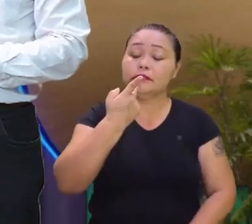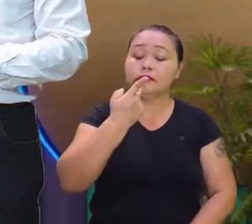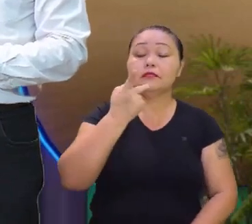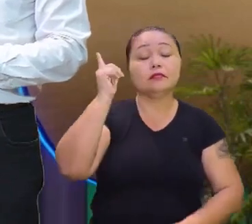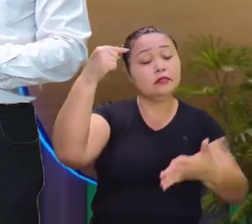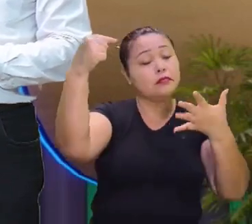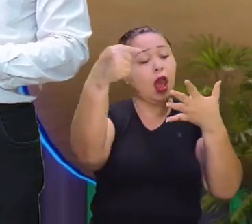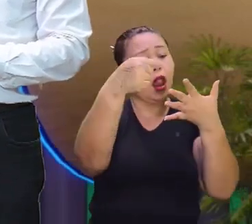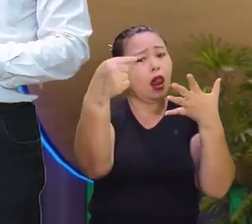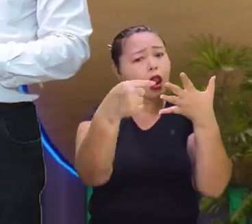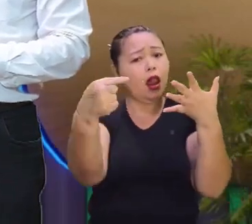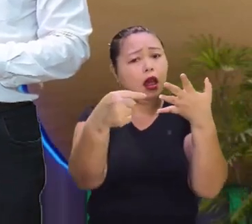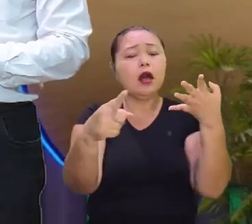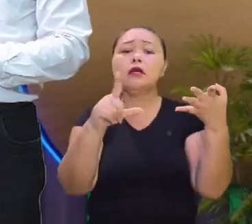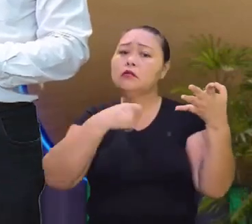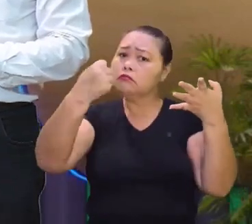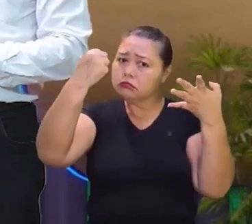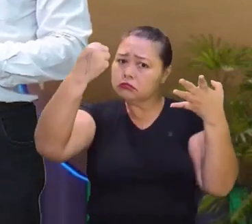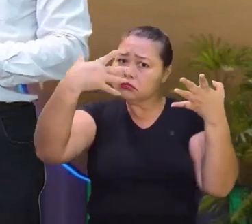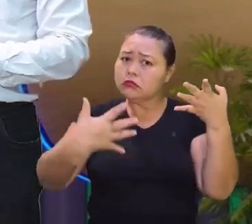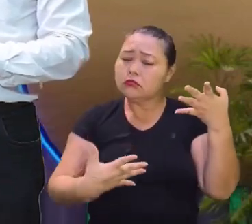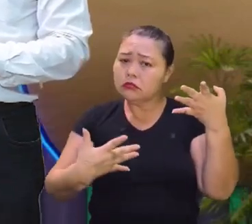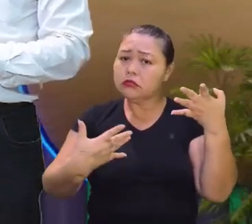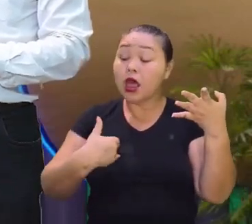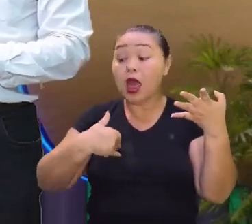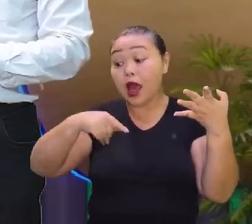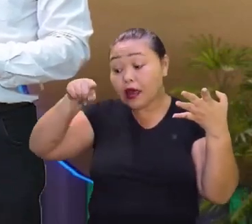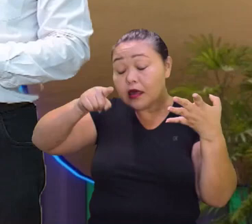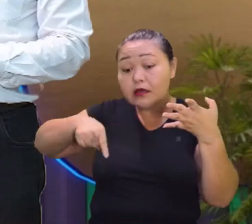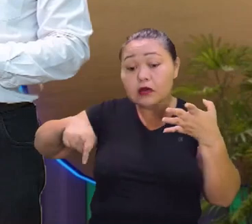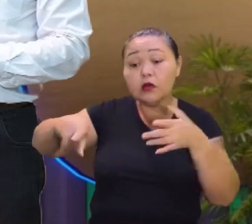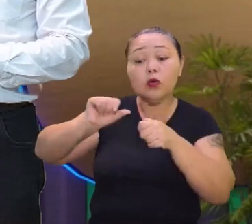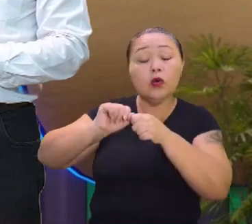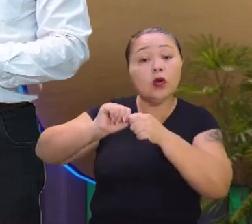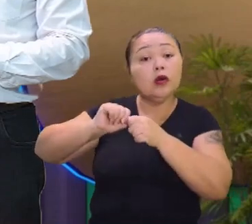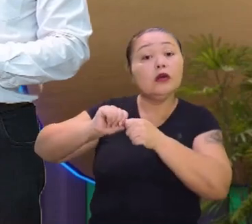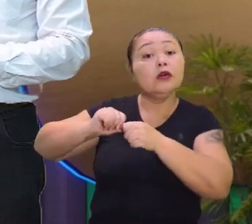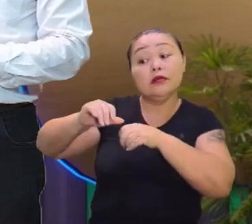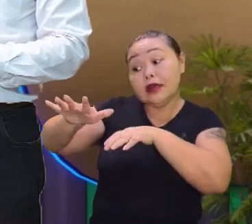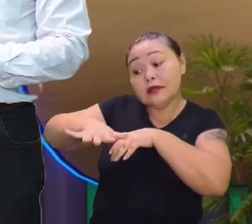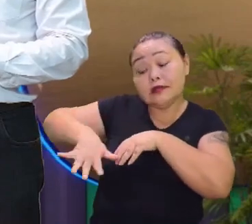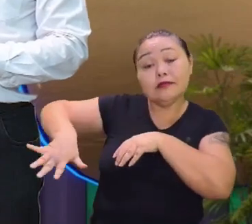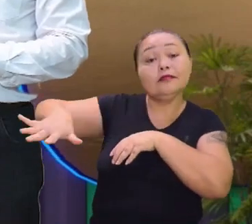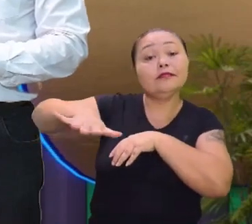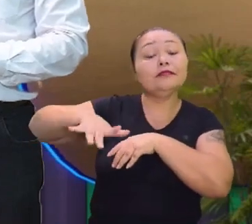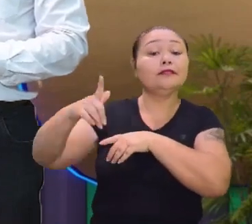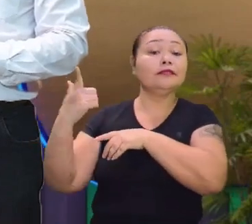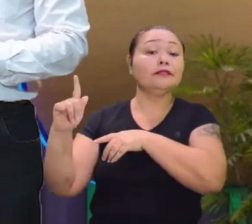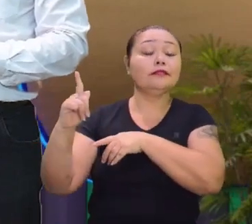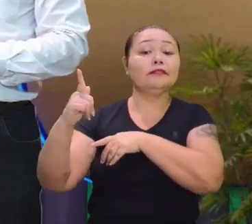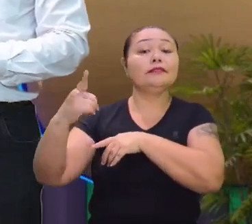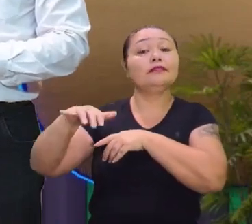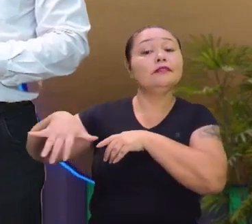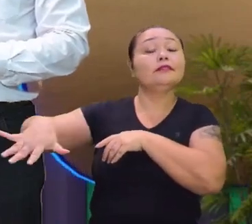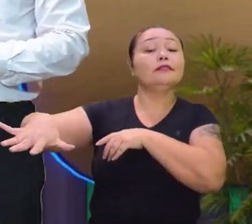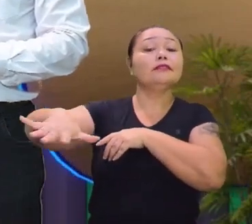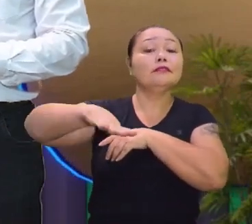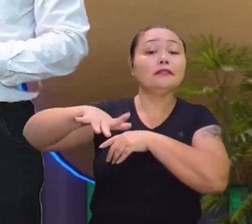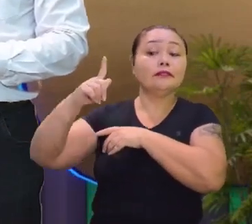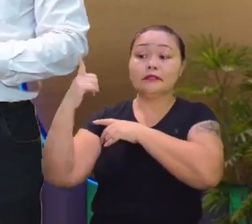essa questão. Muitas das vezes, aquele bem que é precioso por estar na tua região geográfica, no teu